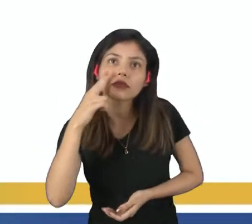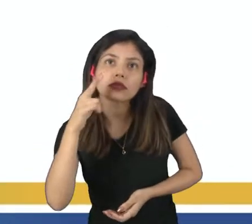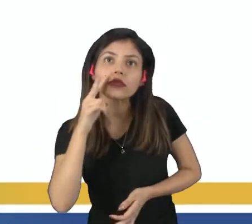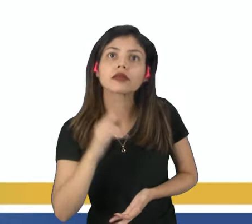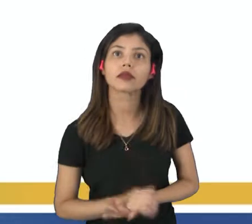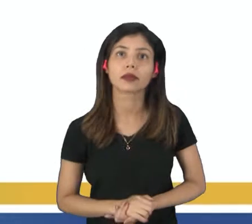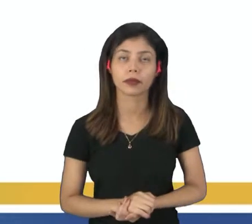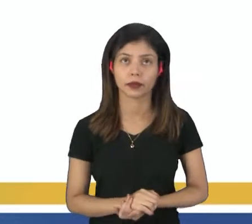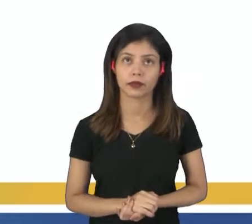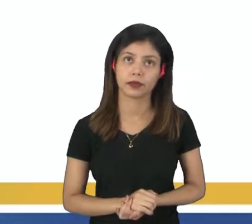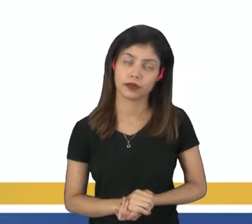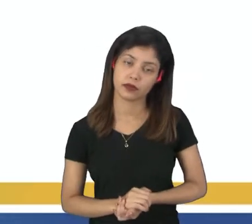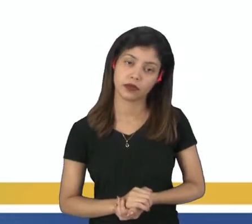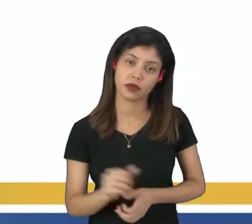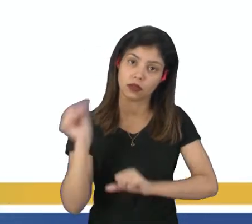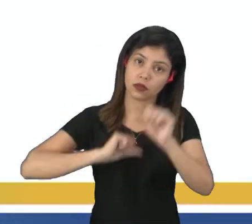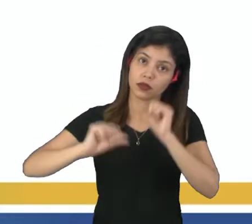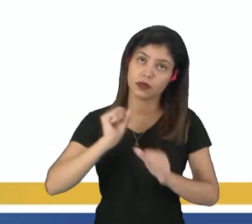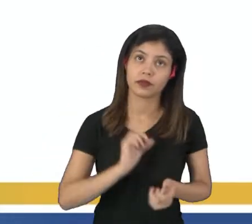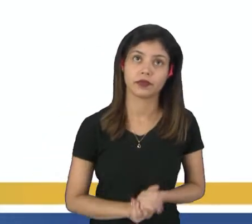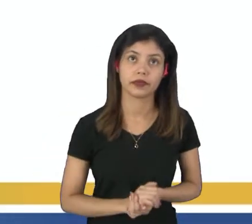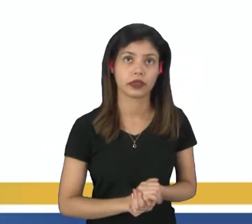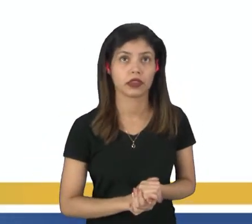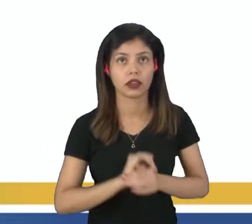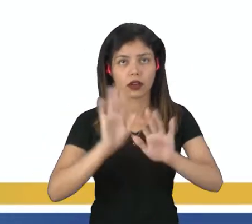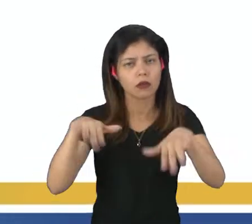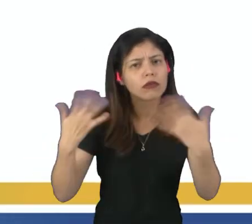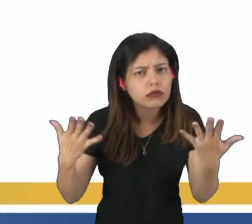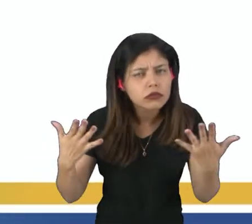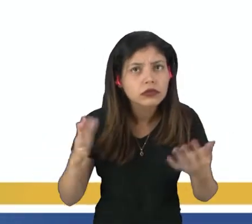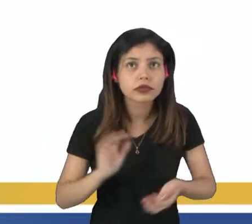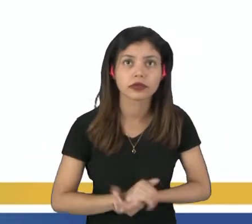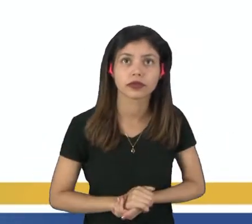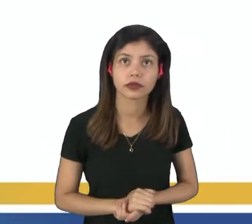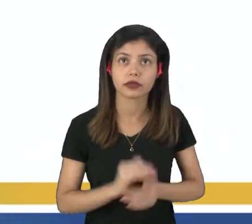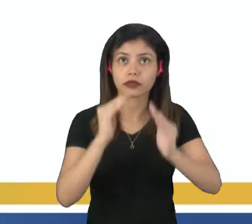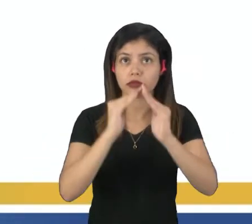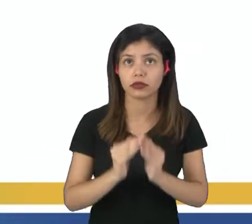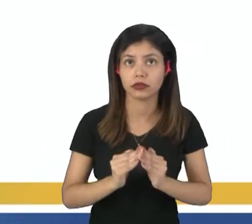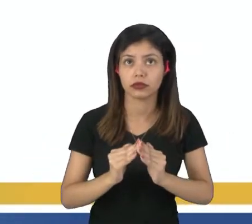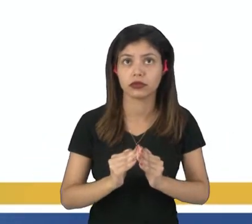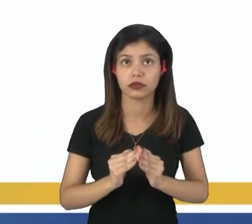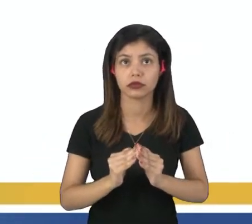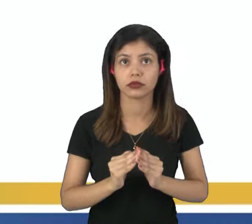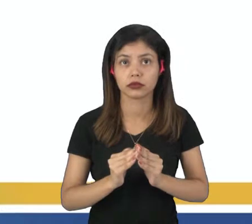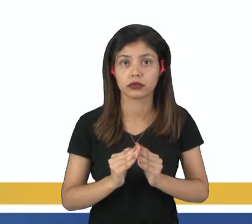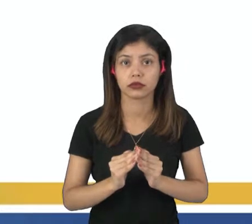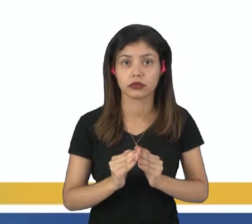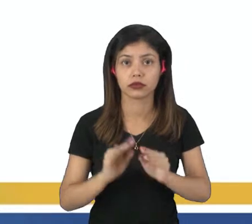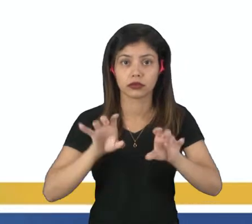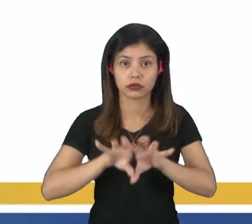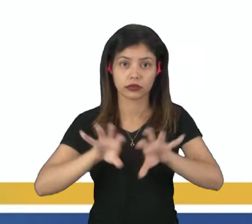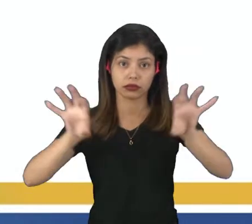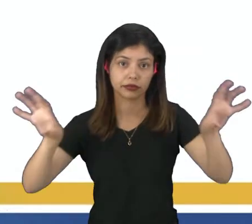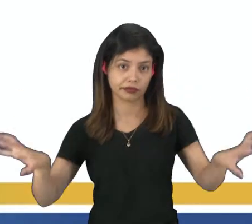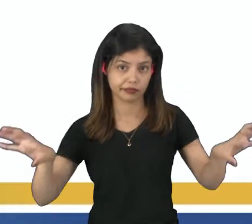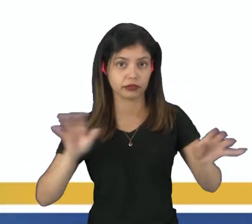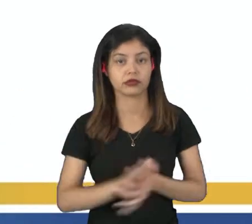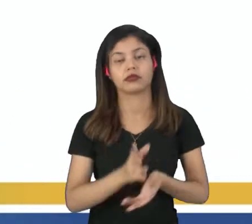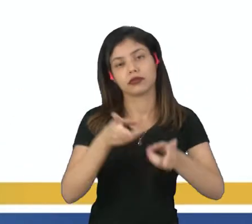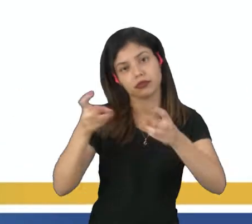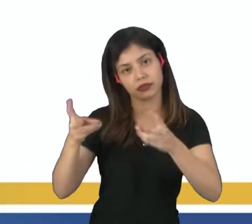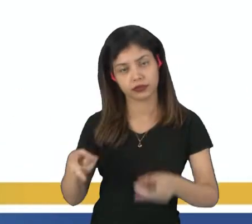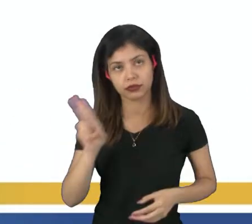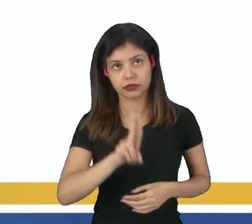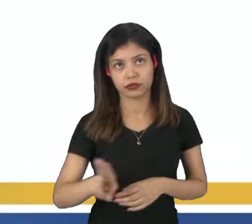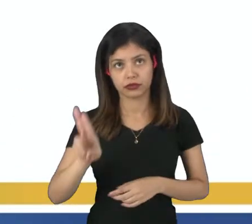a ideia de oposição. E ele vai seguindo. Qual? Moramos em casas separadas. Percebemos aí